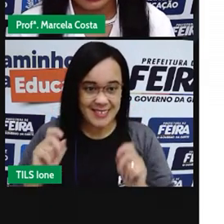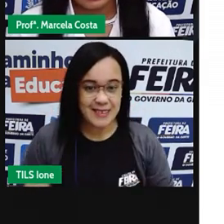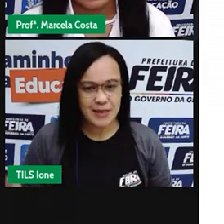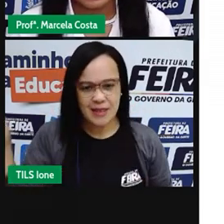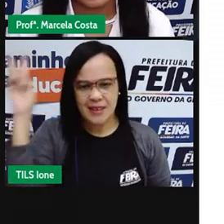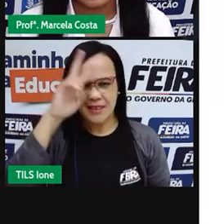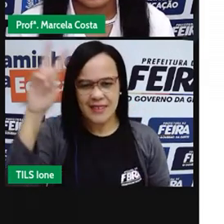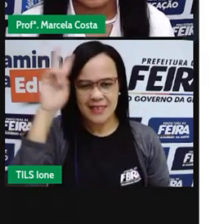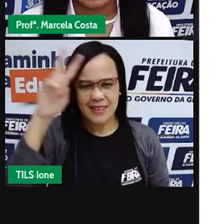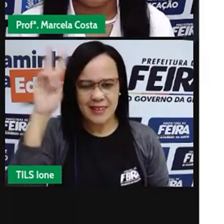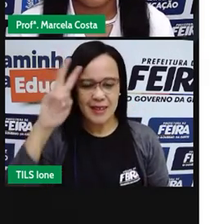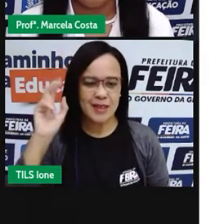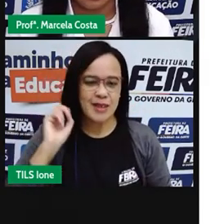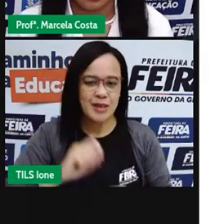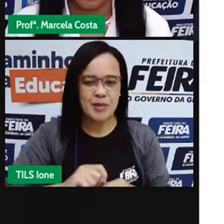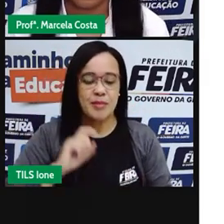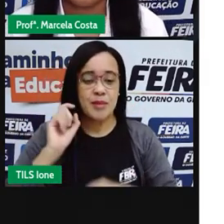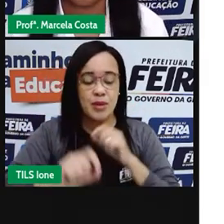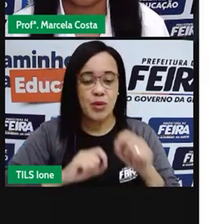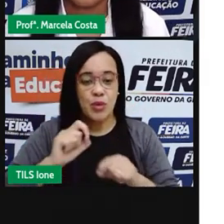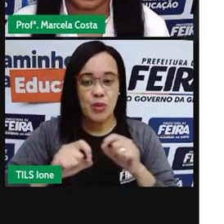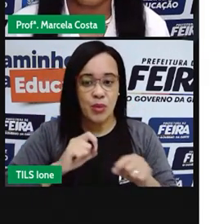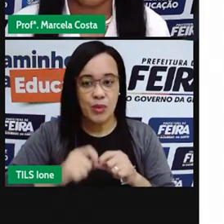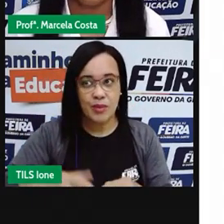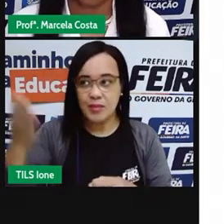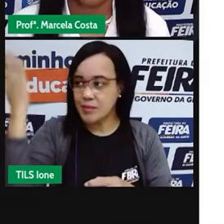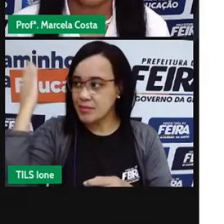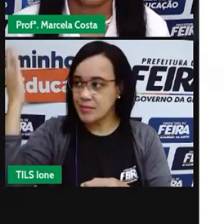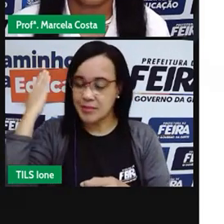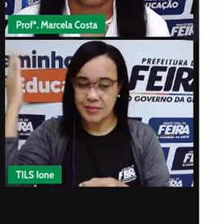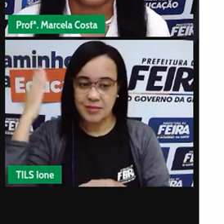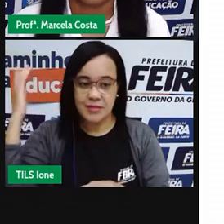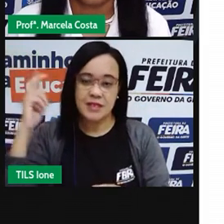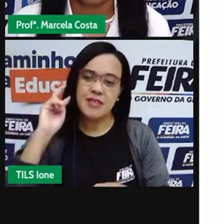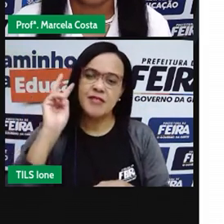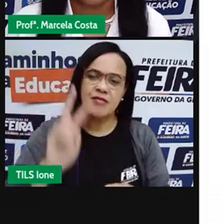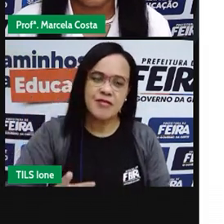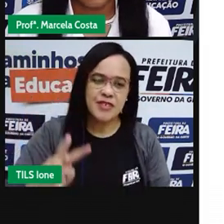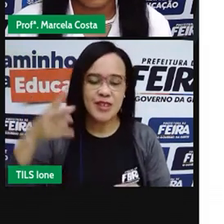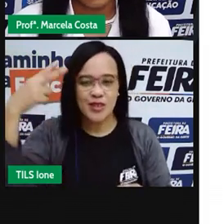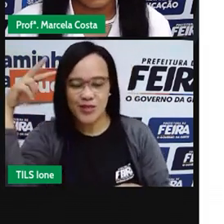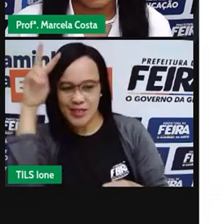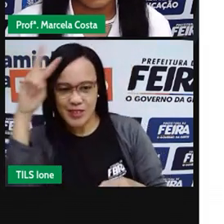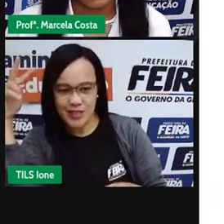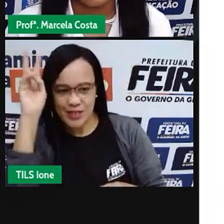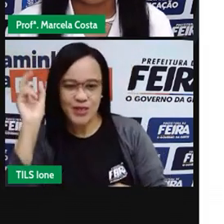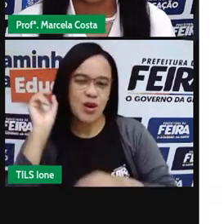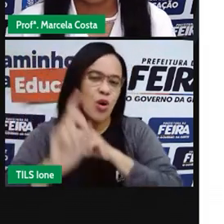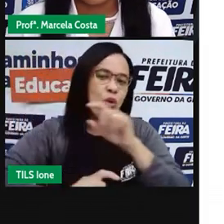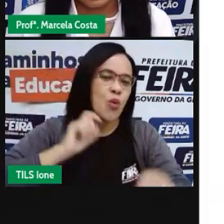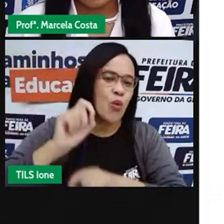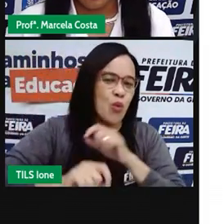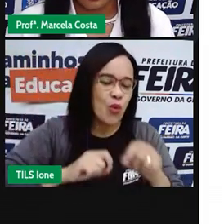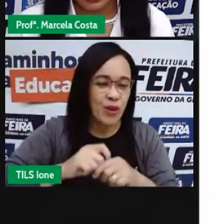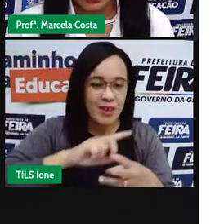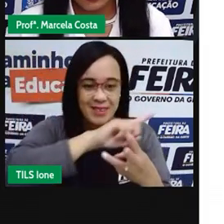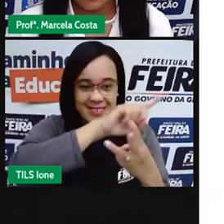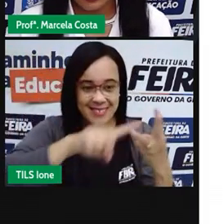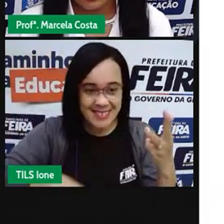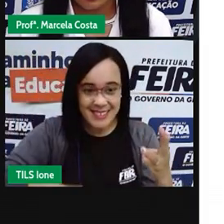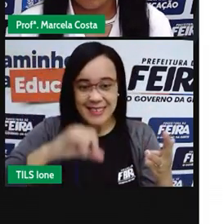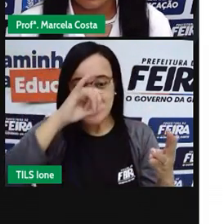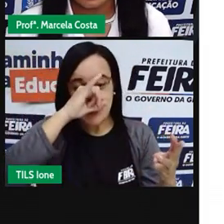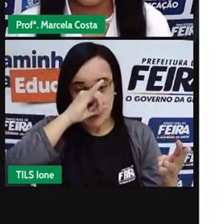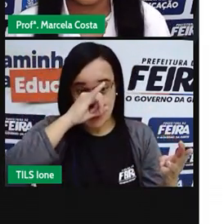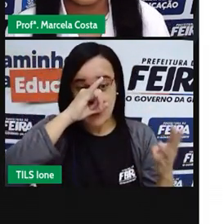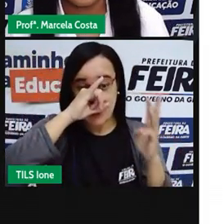Lembra, crianças, que na última aula a gente viu a história do conto Os Três